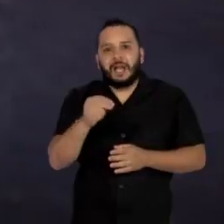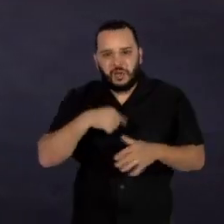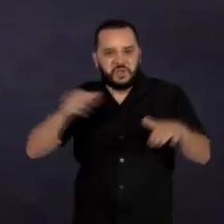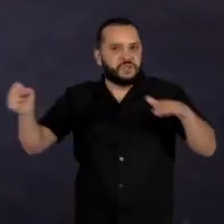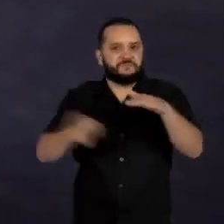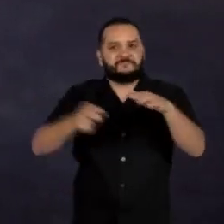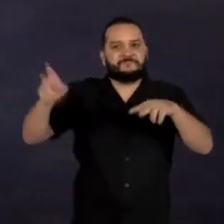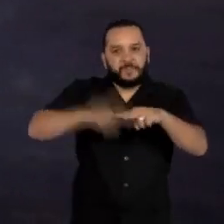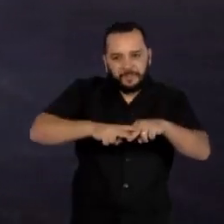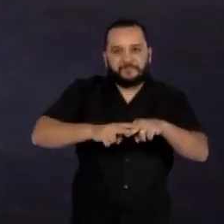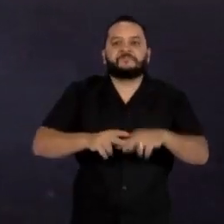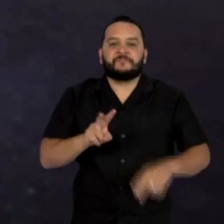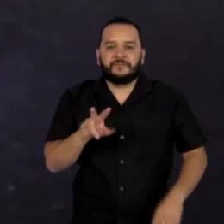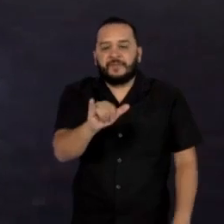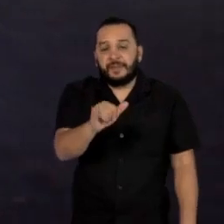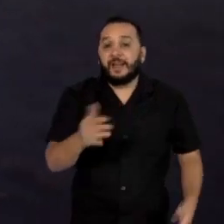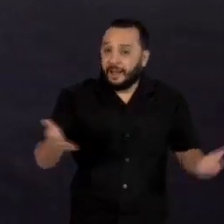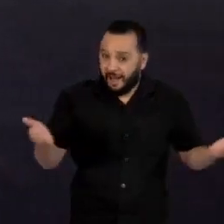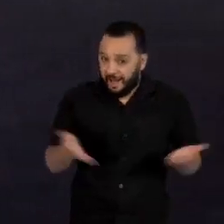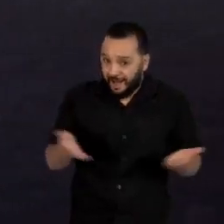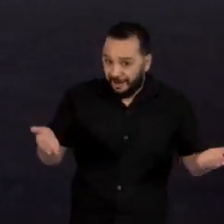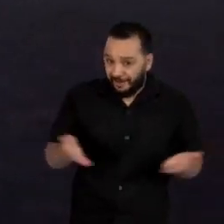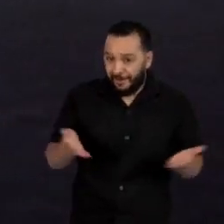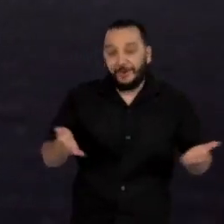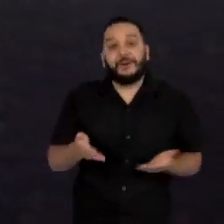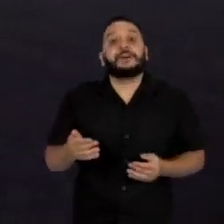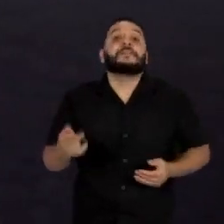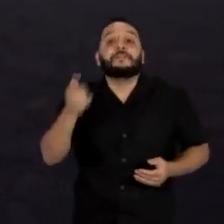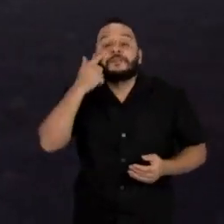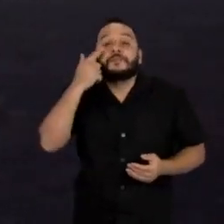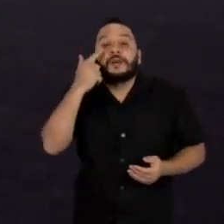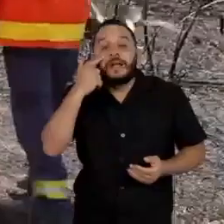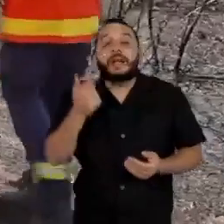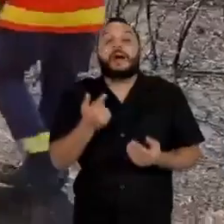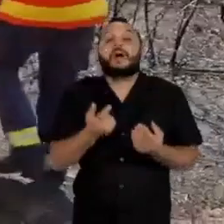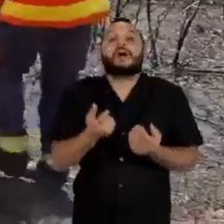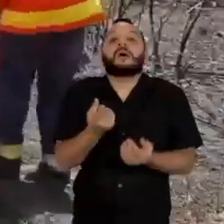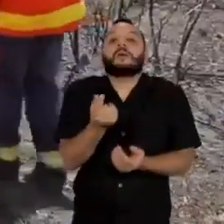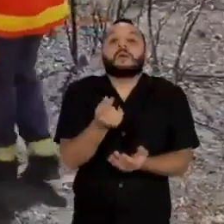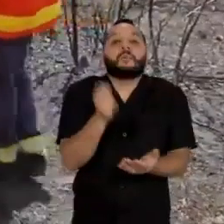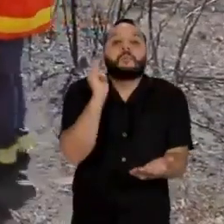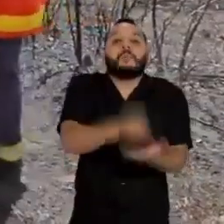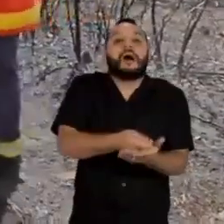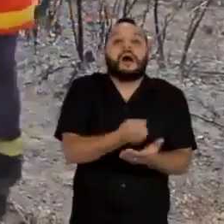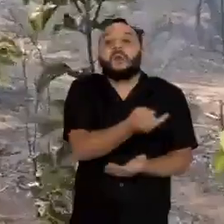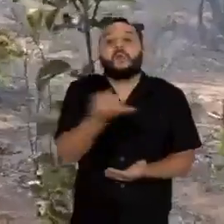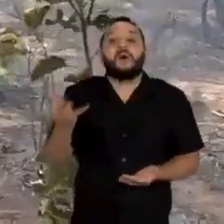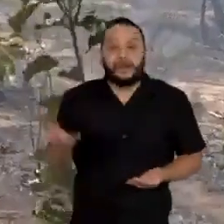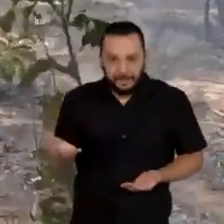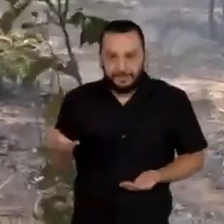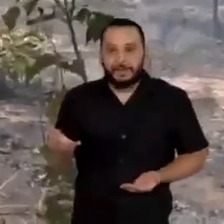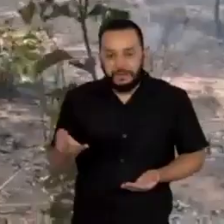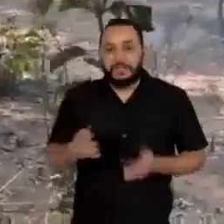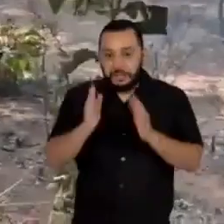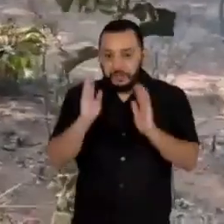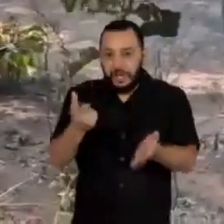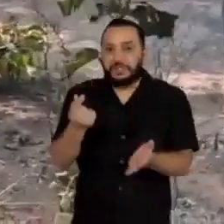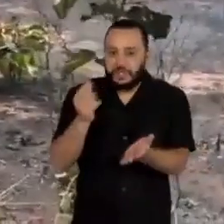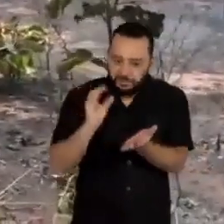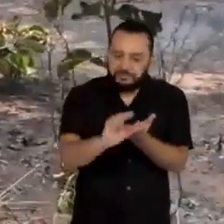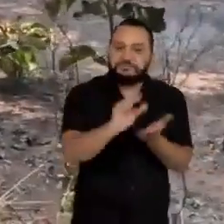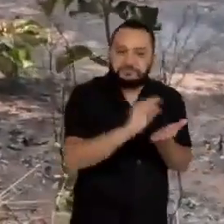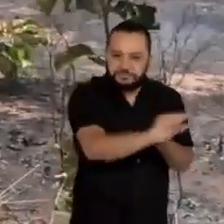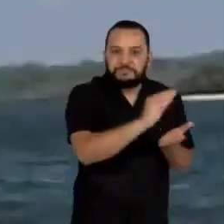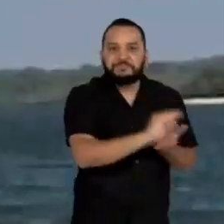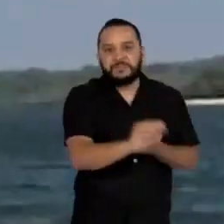Weiner. Agora, a polícia deve cobrar a prestação de contas da Brigada de Incêndios, que pode ter recebido, para